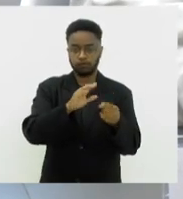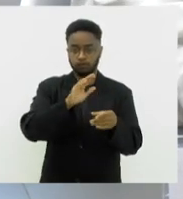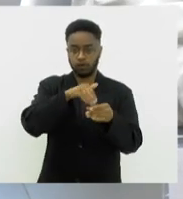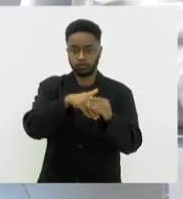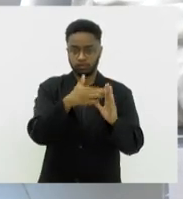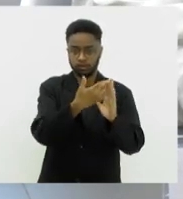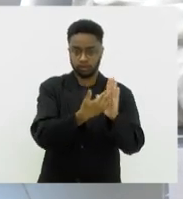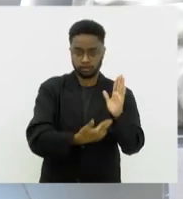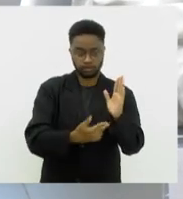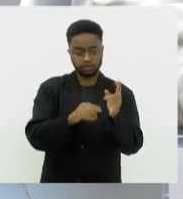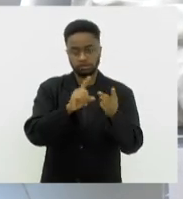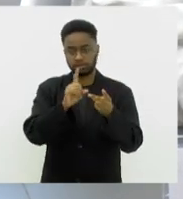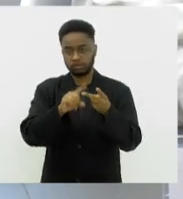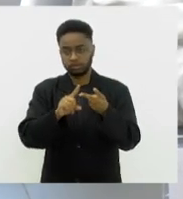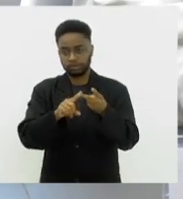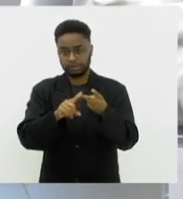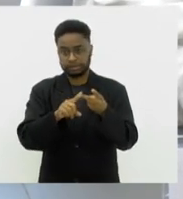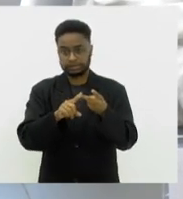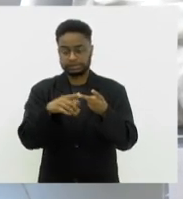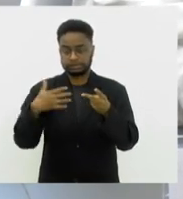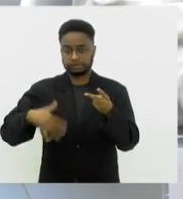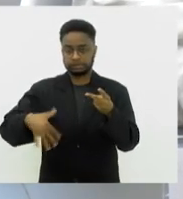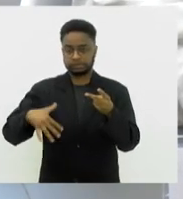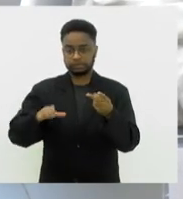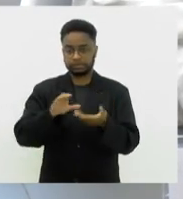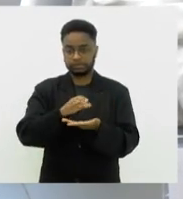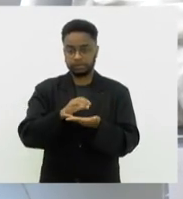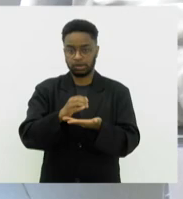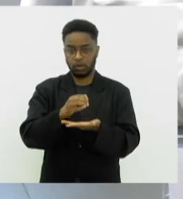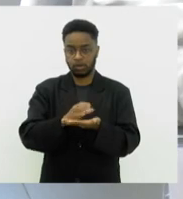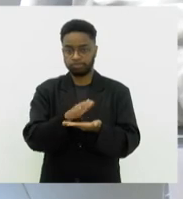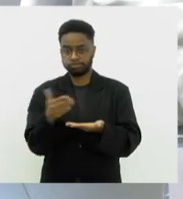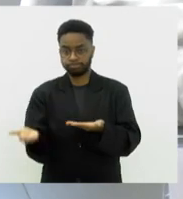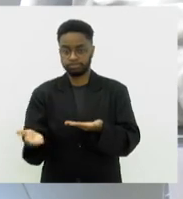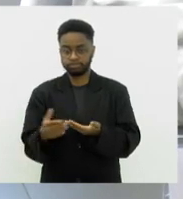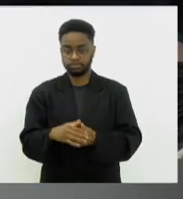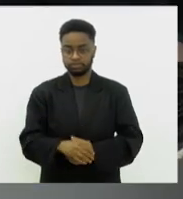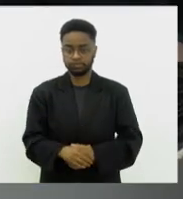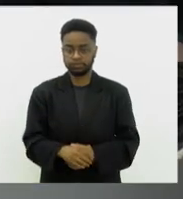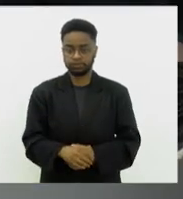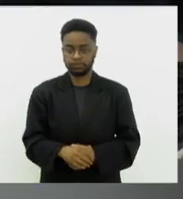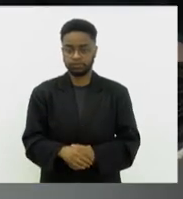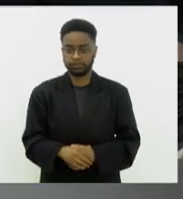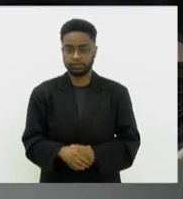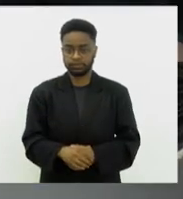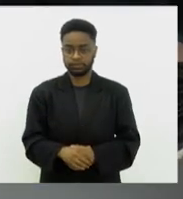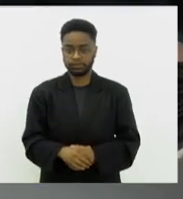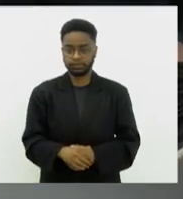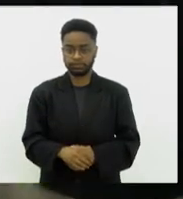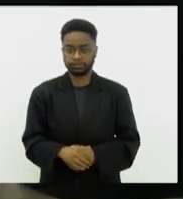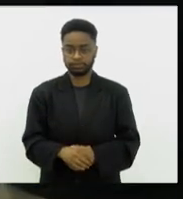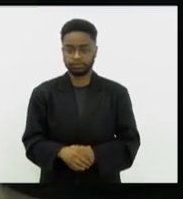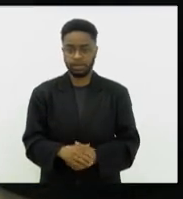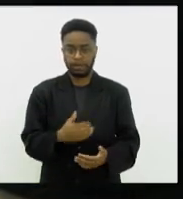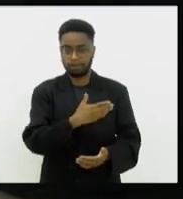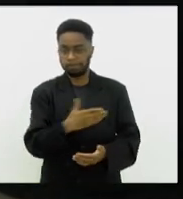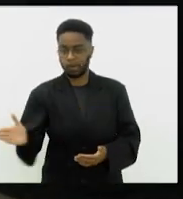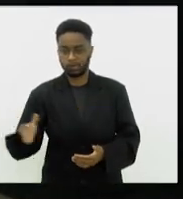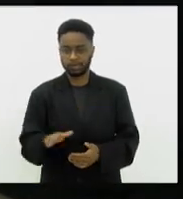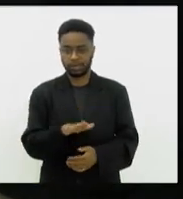e do voto Opa que eu tô com reflexo tá com reflexo é Reflex tá